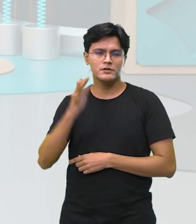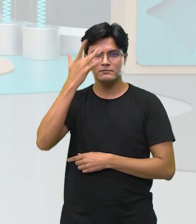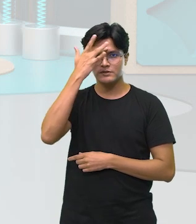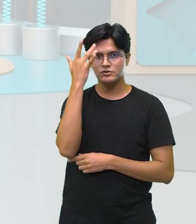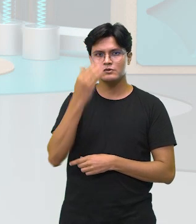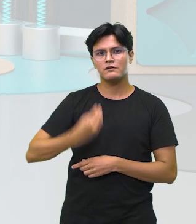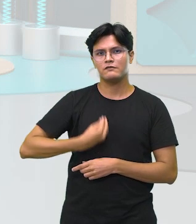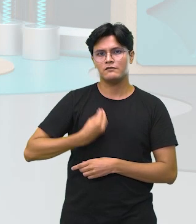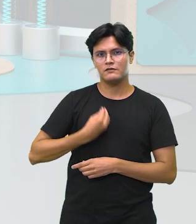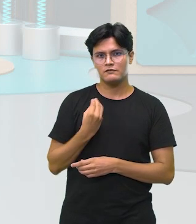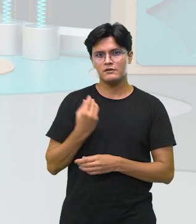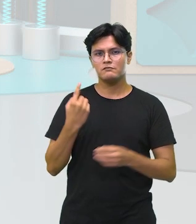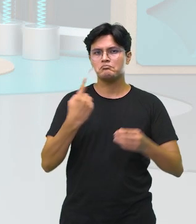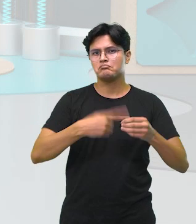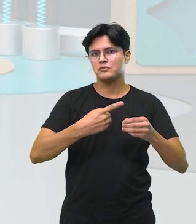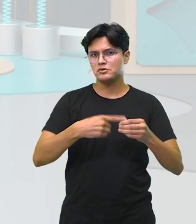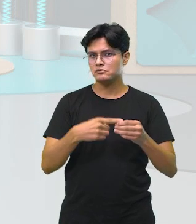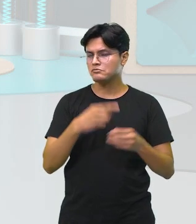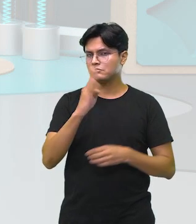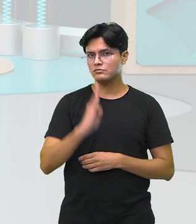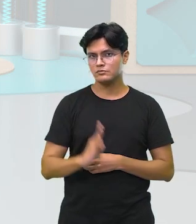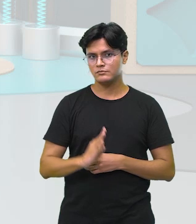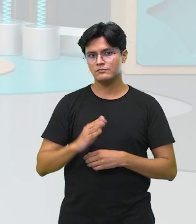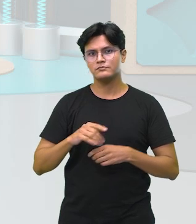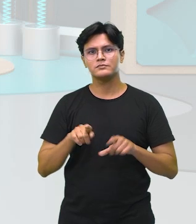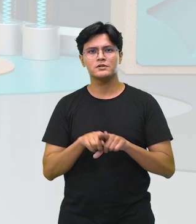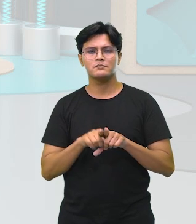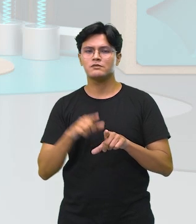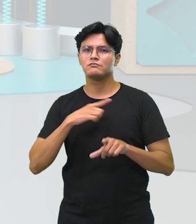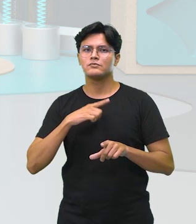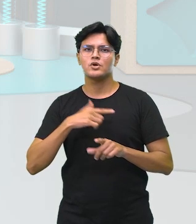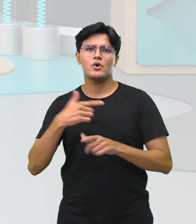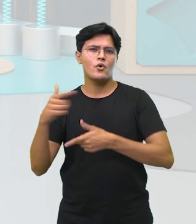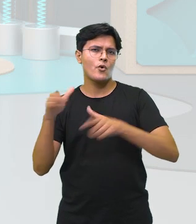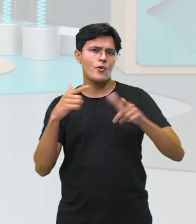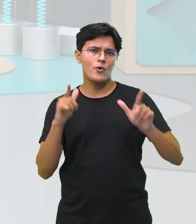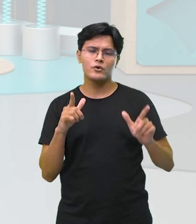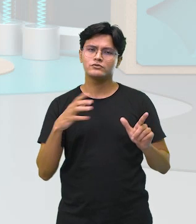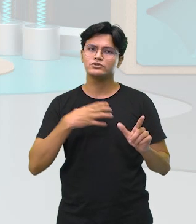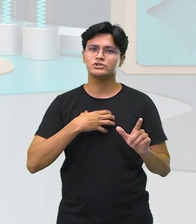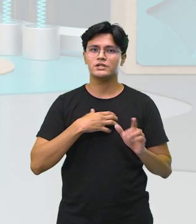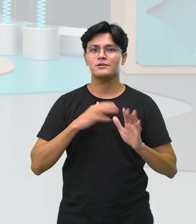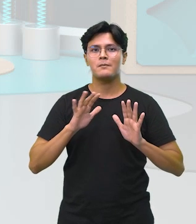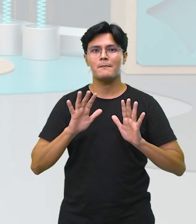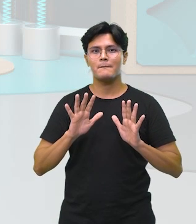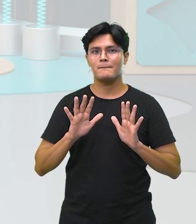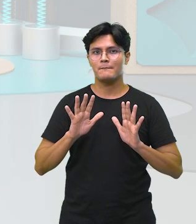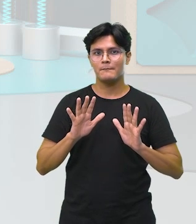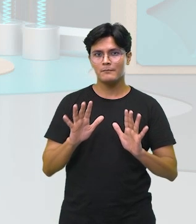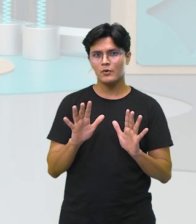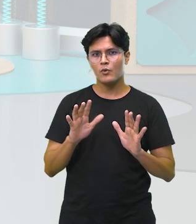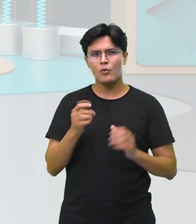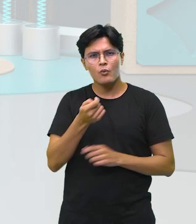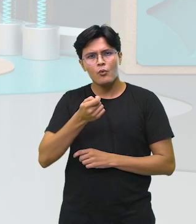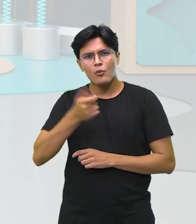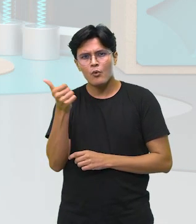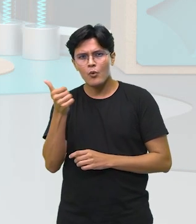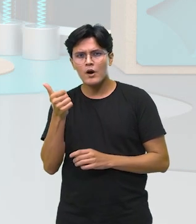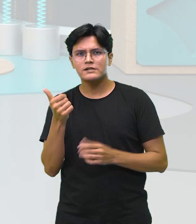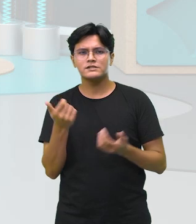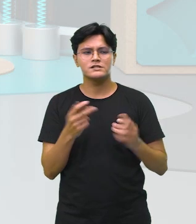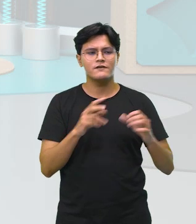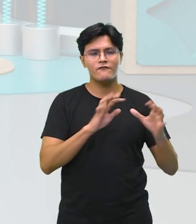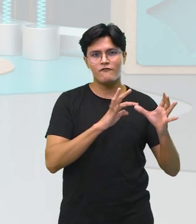outra uma outra pronúncia né que é o Mira irmã aí mas e eh juntando quase que as as vogais Então temos